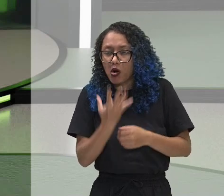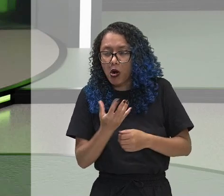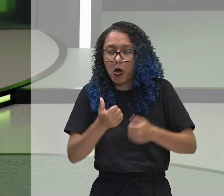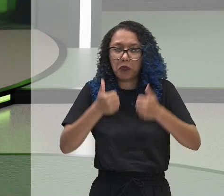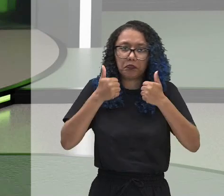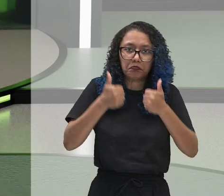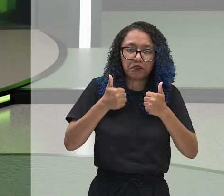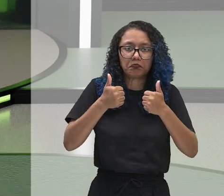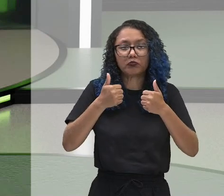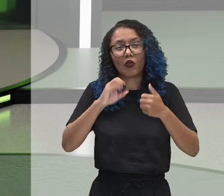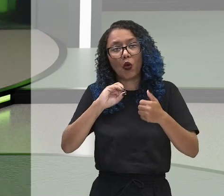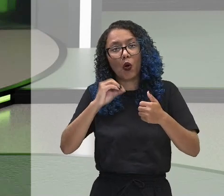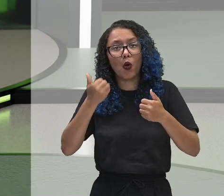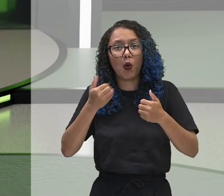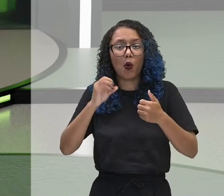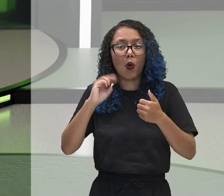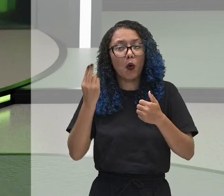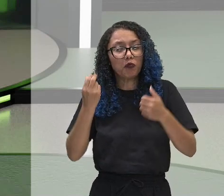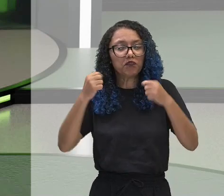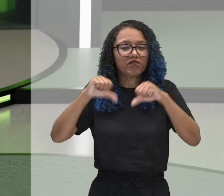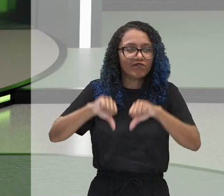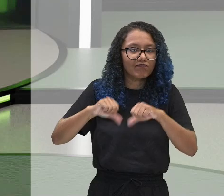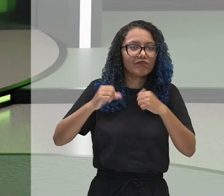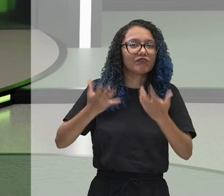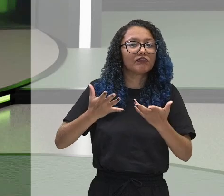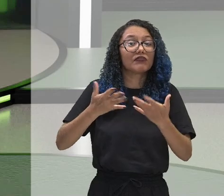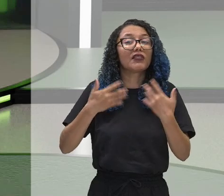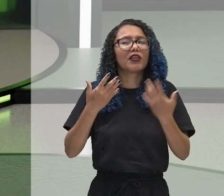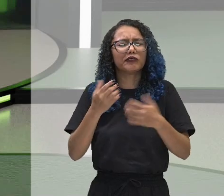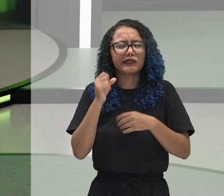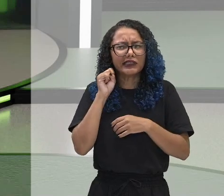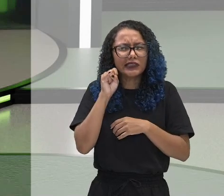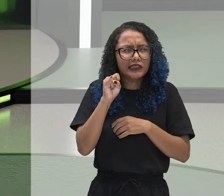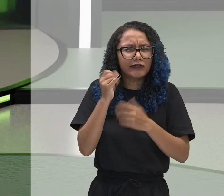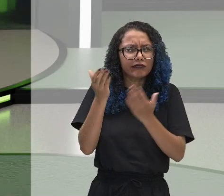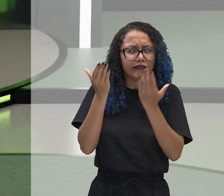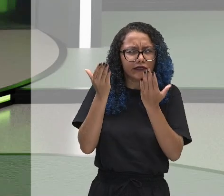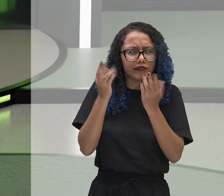gente procura o médico para ele ajudar